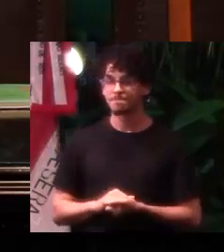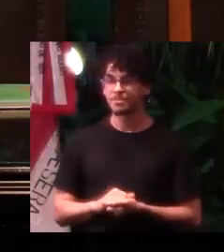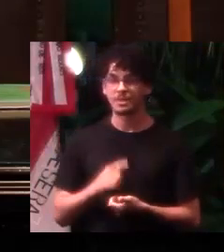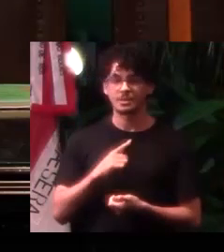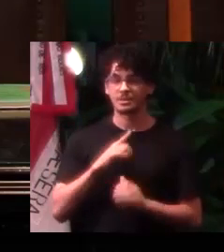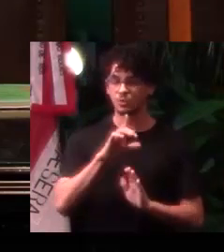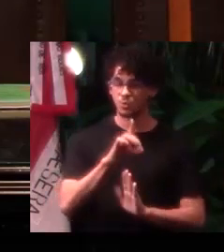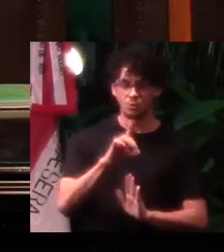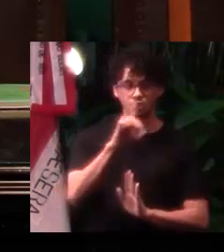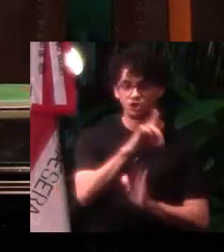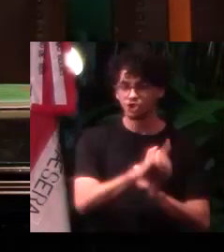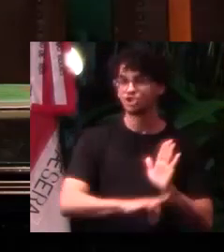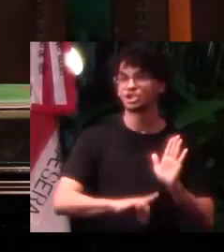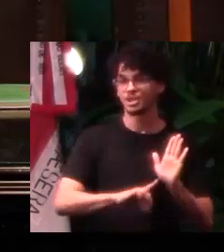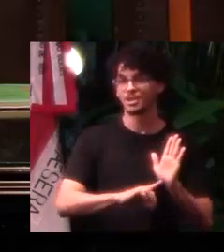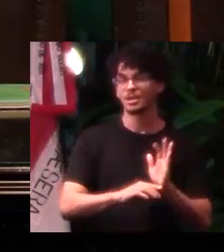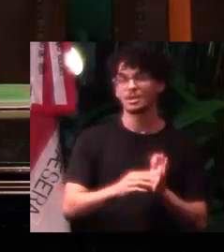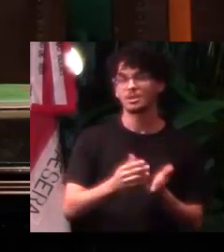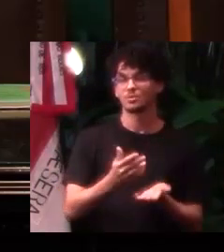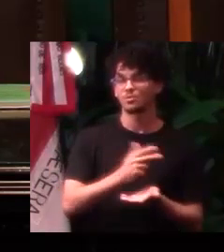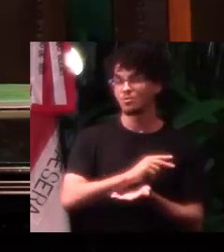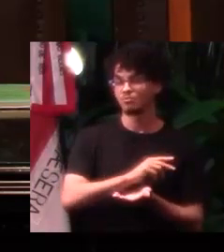do direito, à